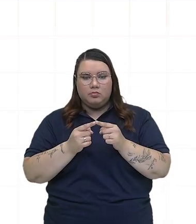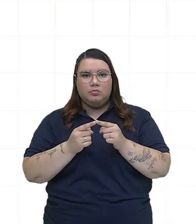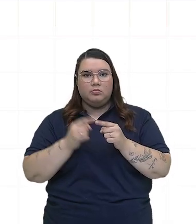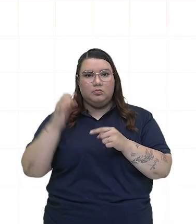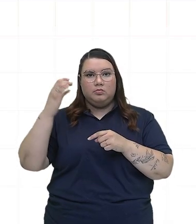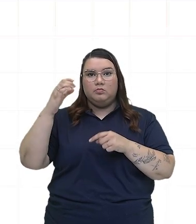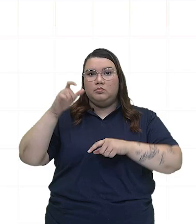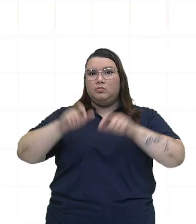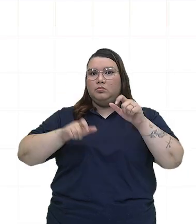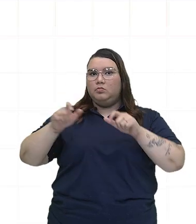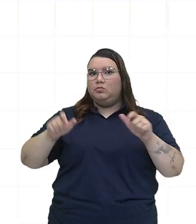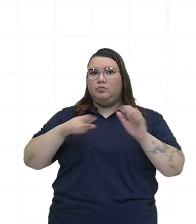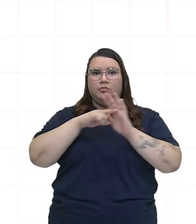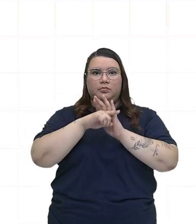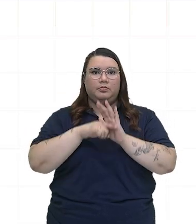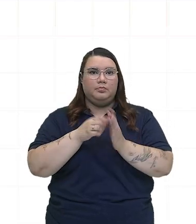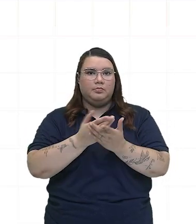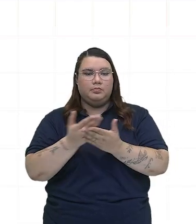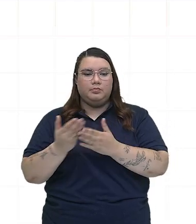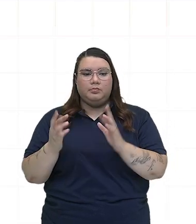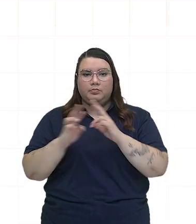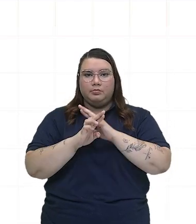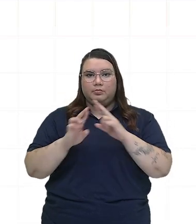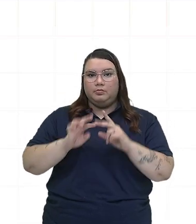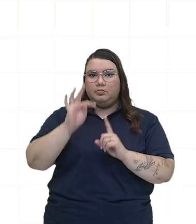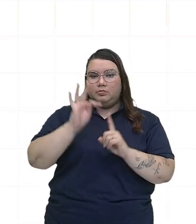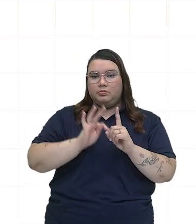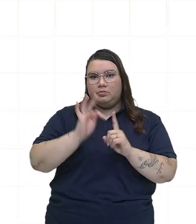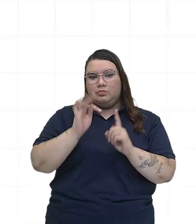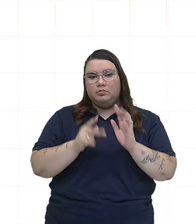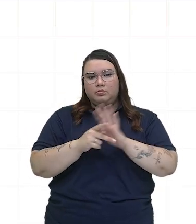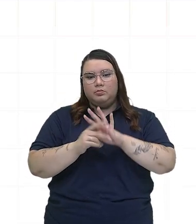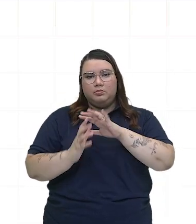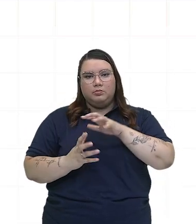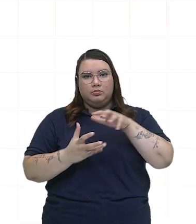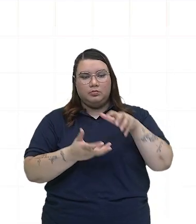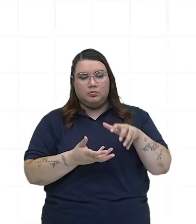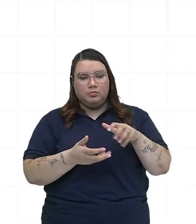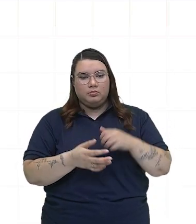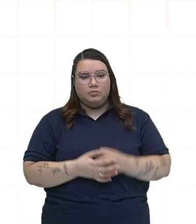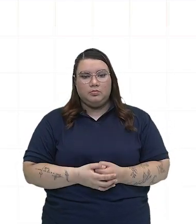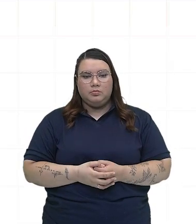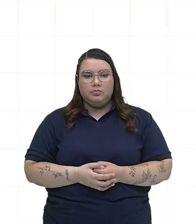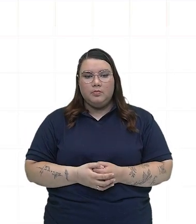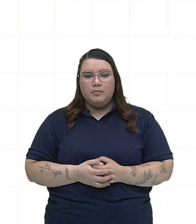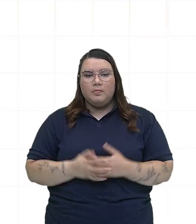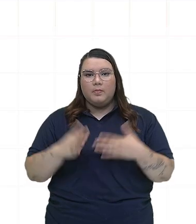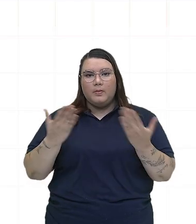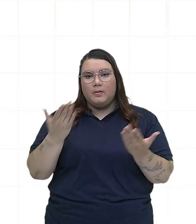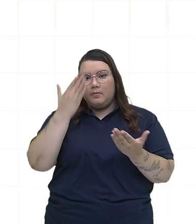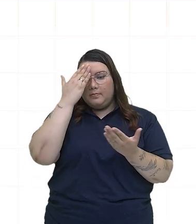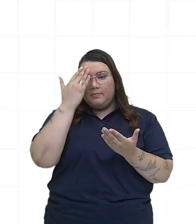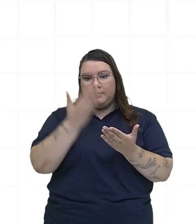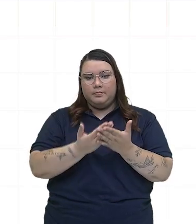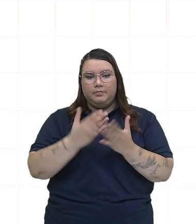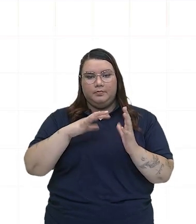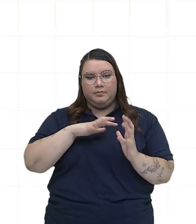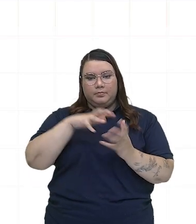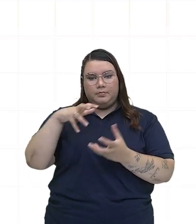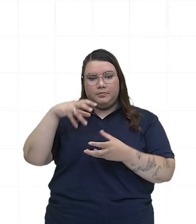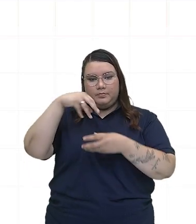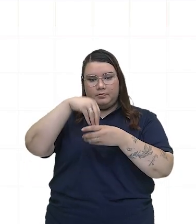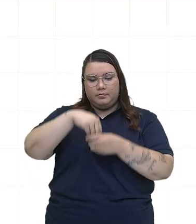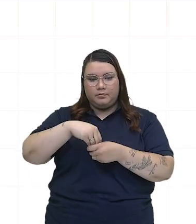os cientistas em relação à temperatura do núcleo da Terra. Então, acredita-se que o centro